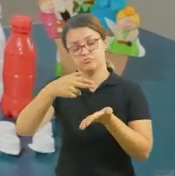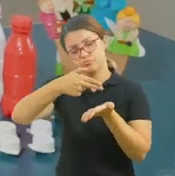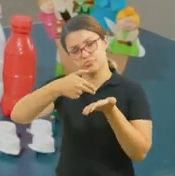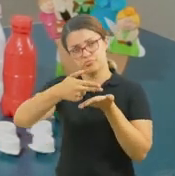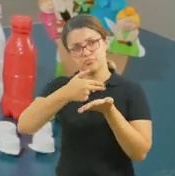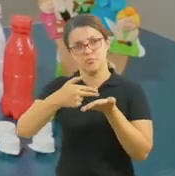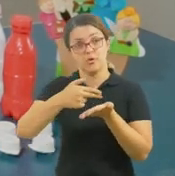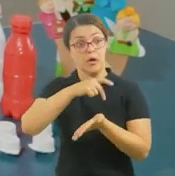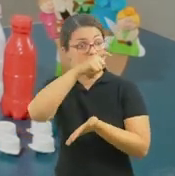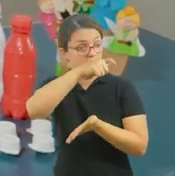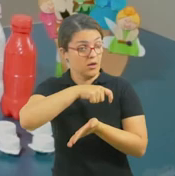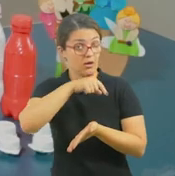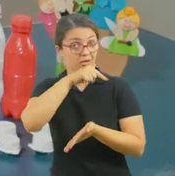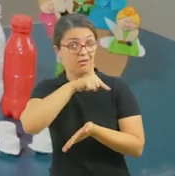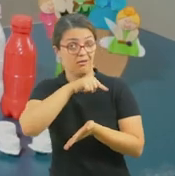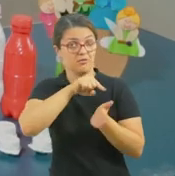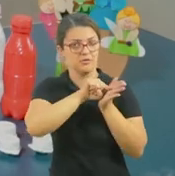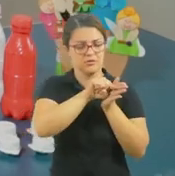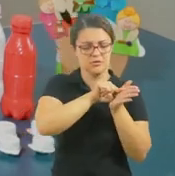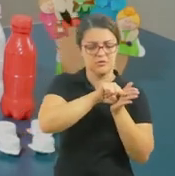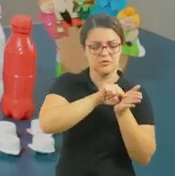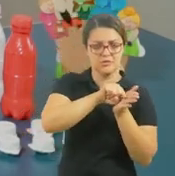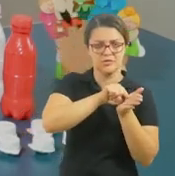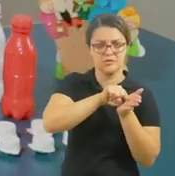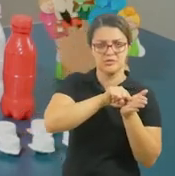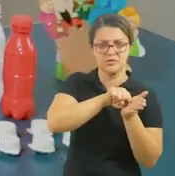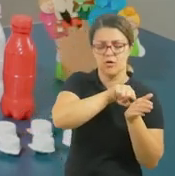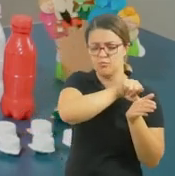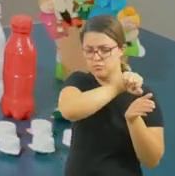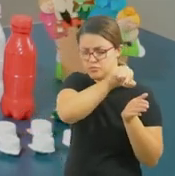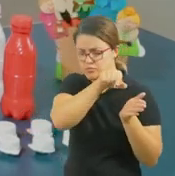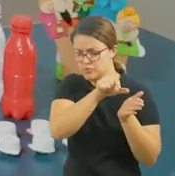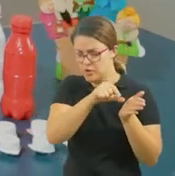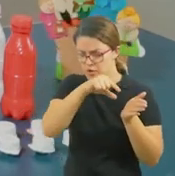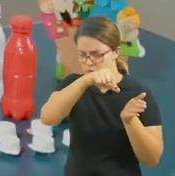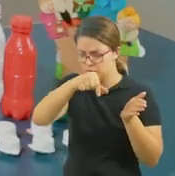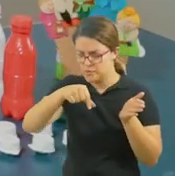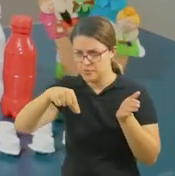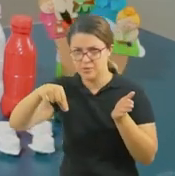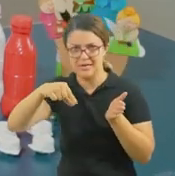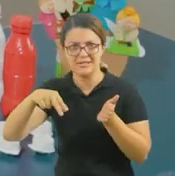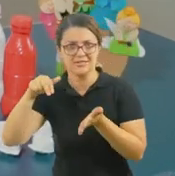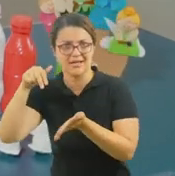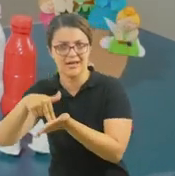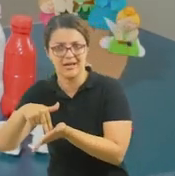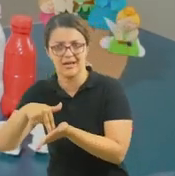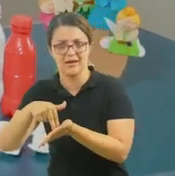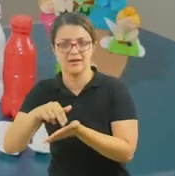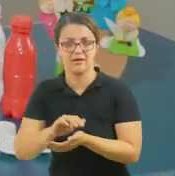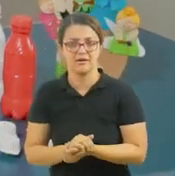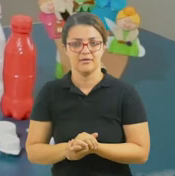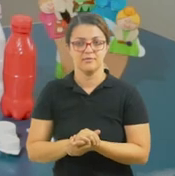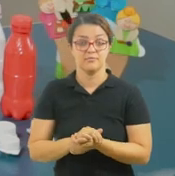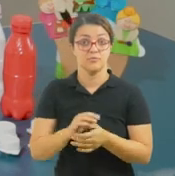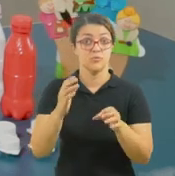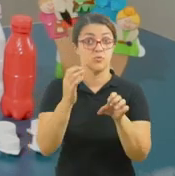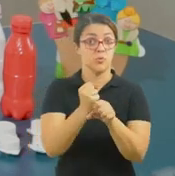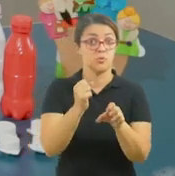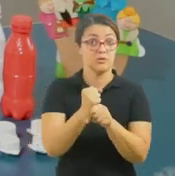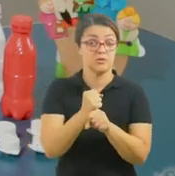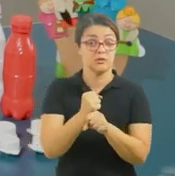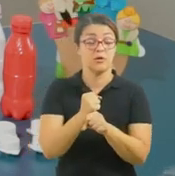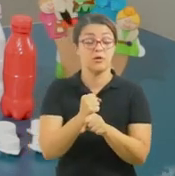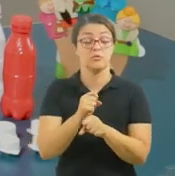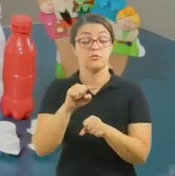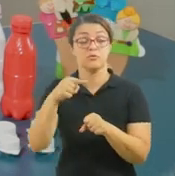que leva o cientista. Na questão, então, você vai acrescentar para achar o total. E depois, na outra, vai subtrair